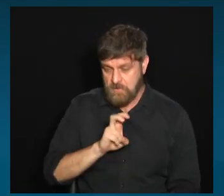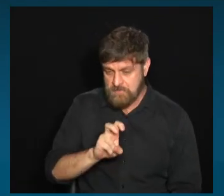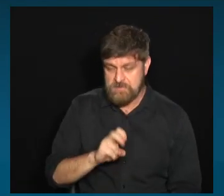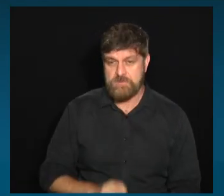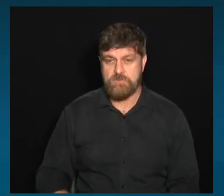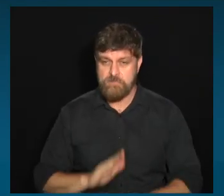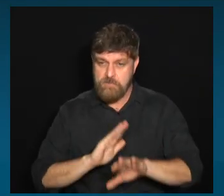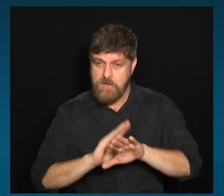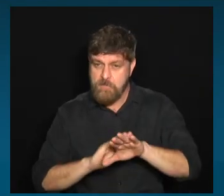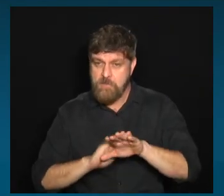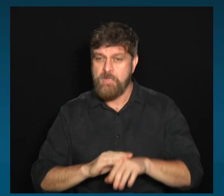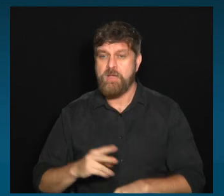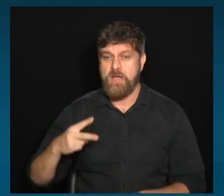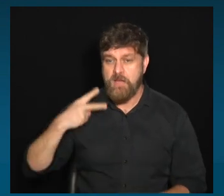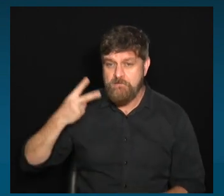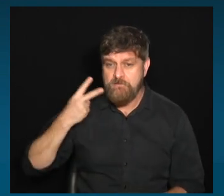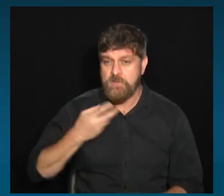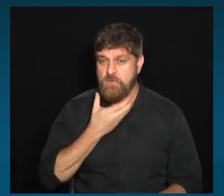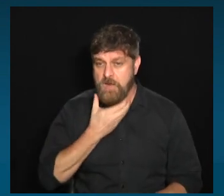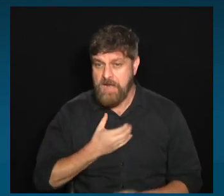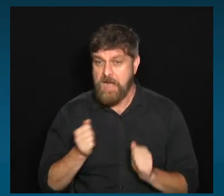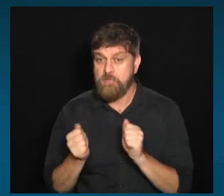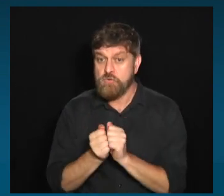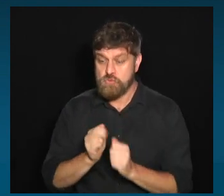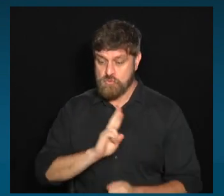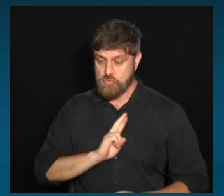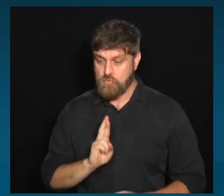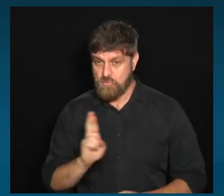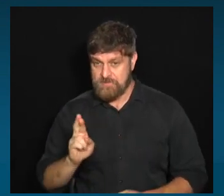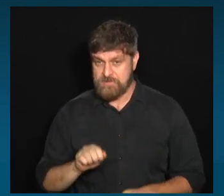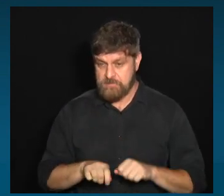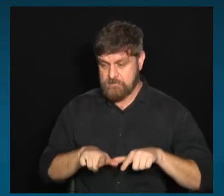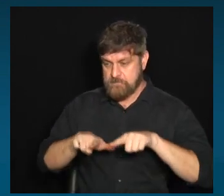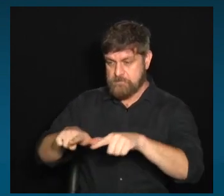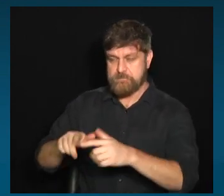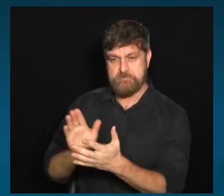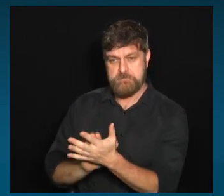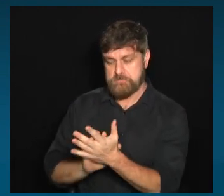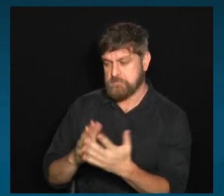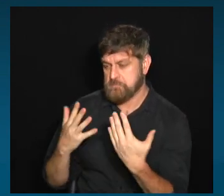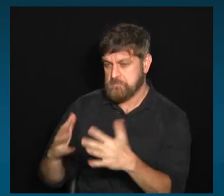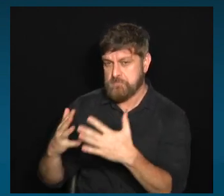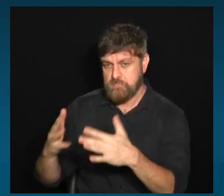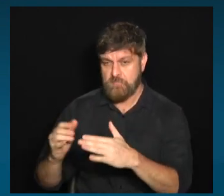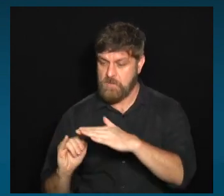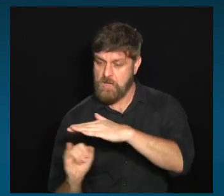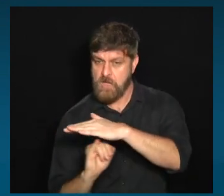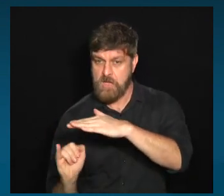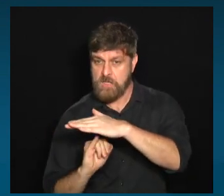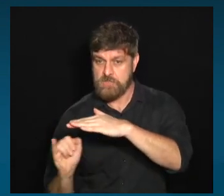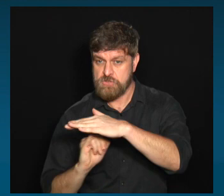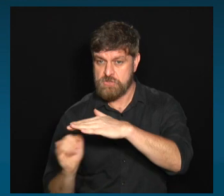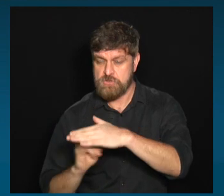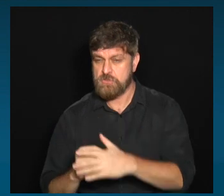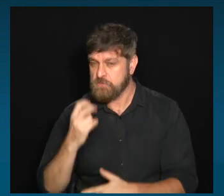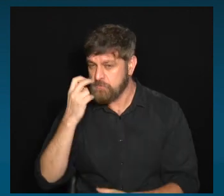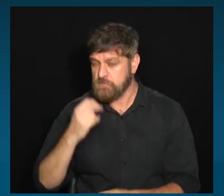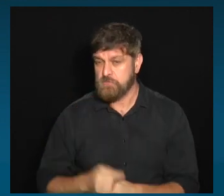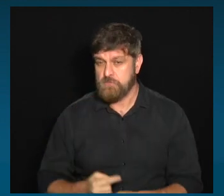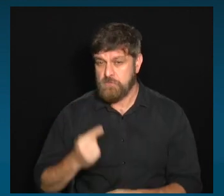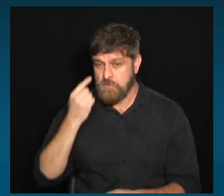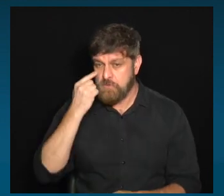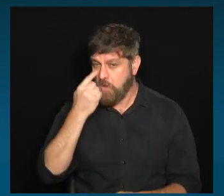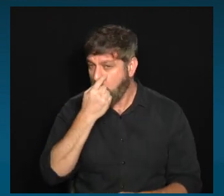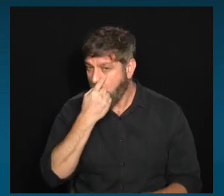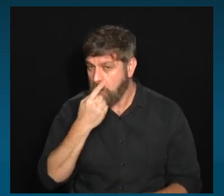dos vereadores Carmo Luiz e Luiz Rossini, que concede o diploma de honra ao mérito ao Instituto Penido Burnier pelo centenário